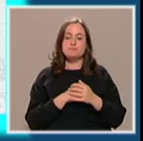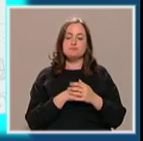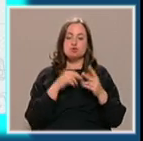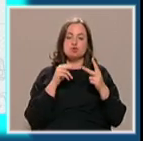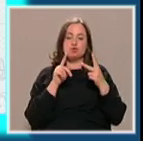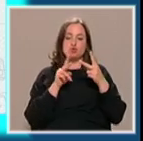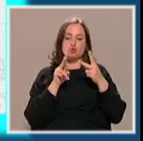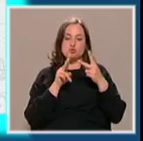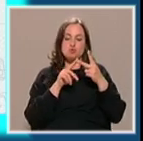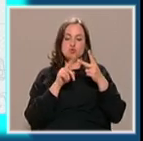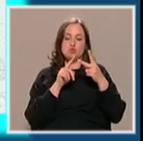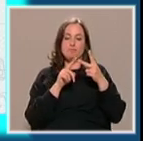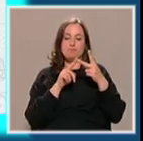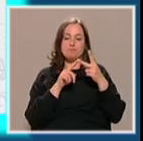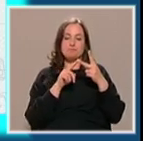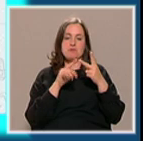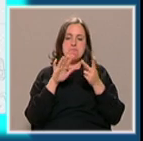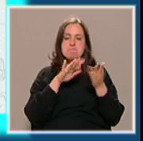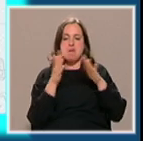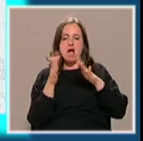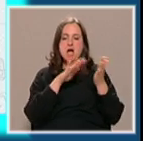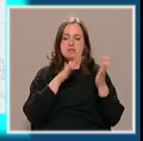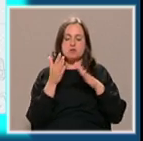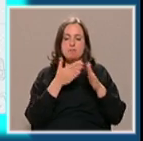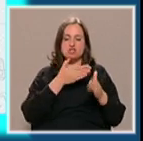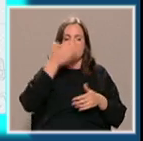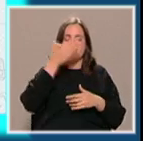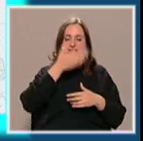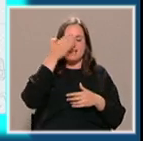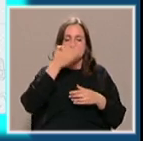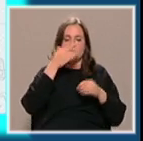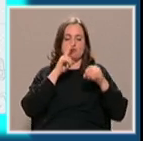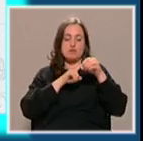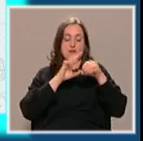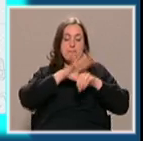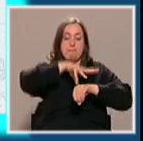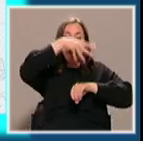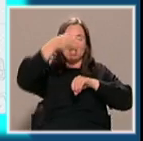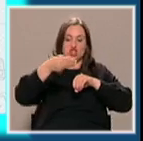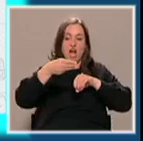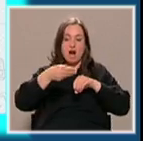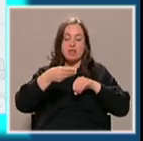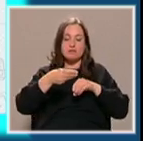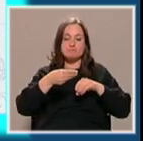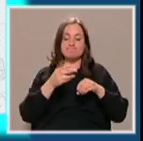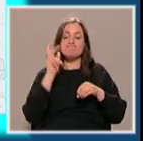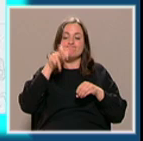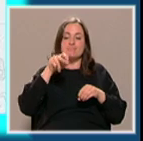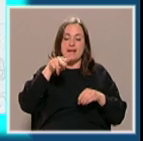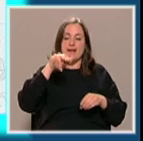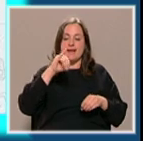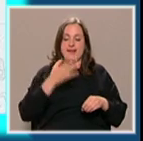segunda, aproximadamente 7 dias após a fecundação, ocorre a